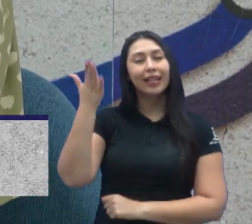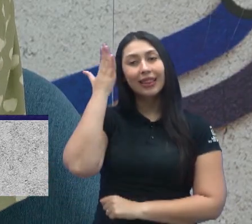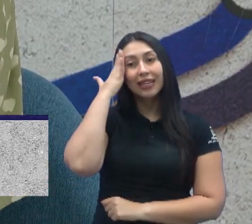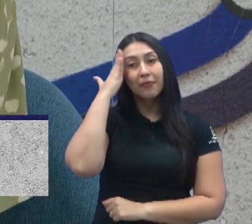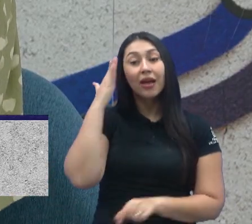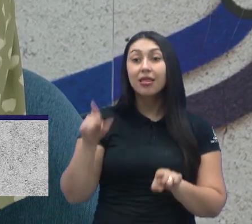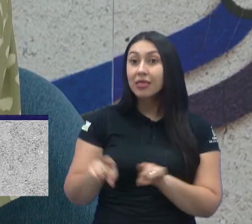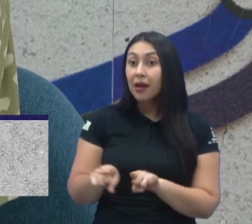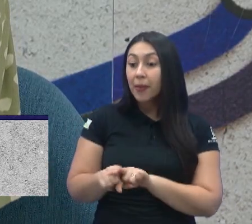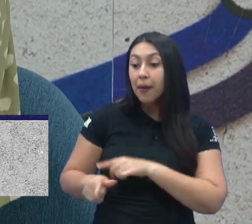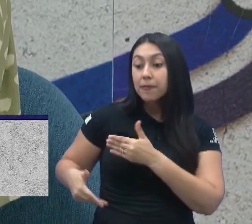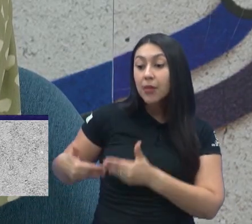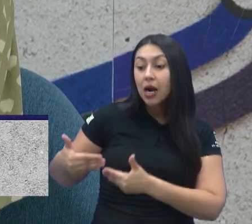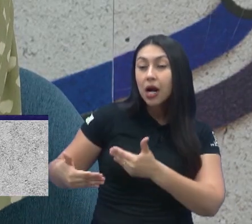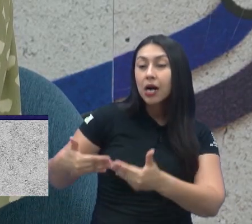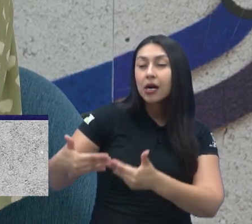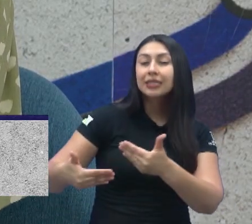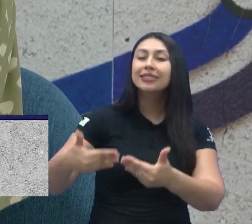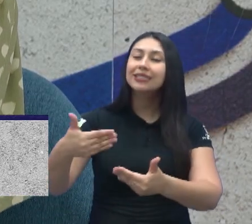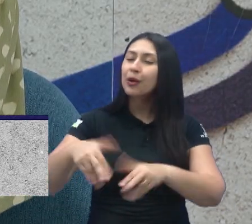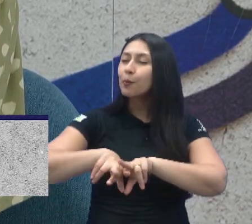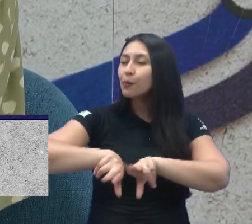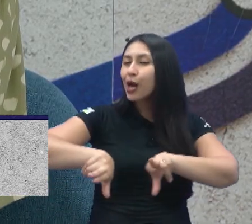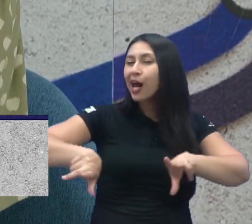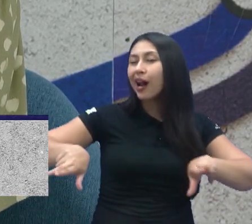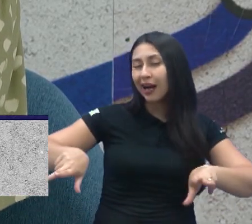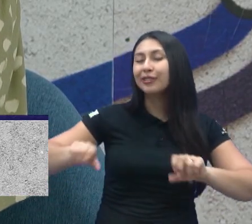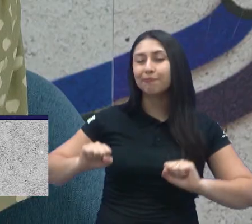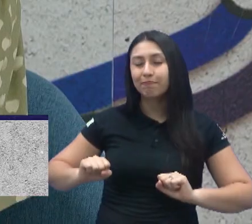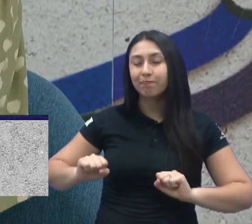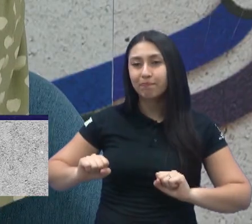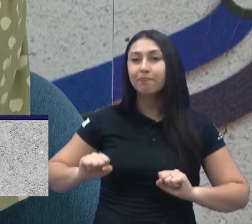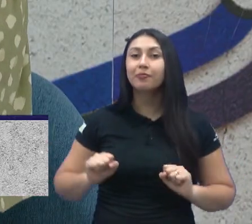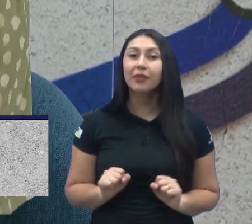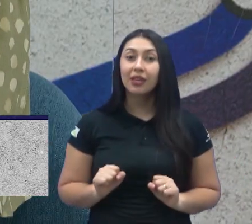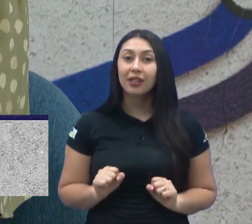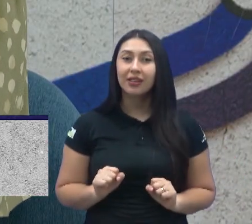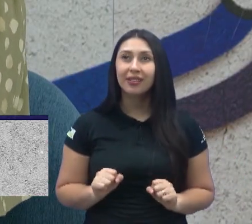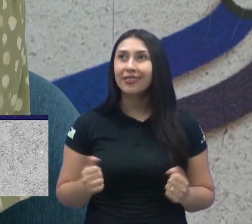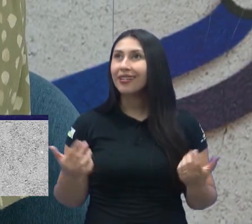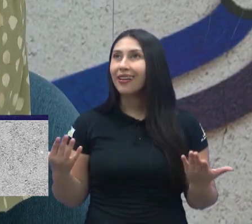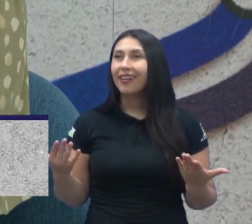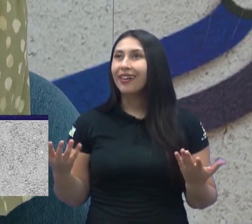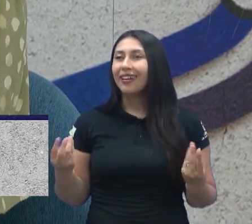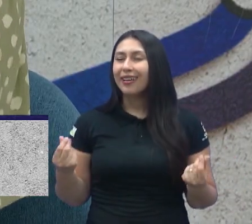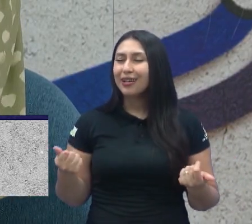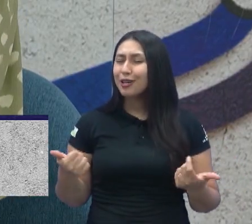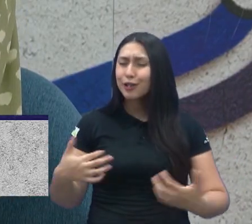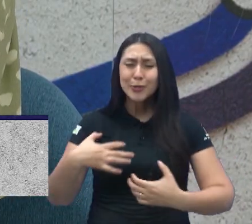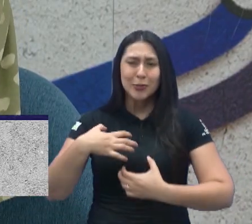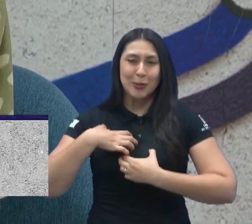que o processo de envelhecimento, ele é diverso, ele é plural. Abrir a sensibilidade, abrir